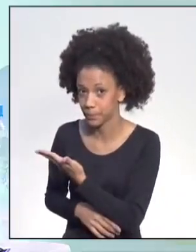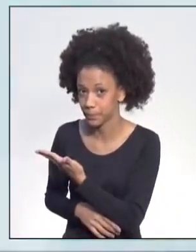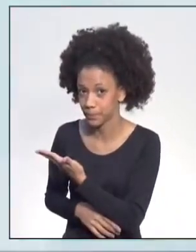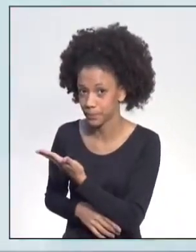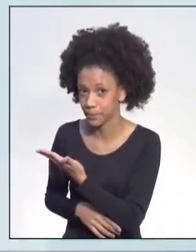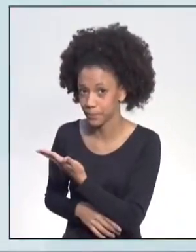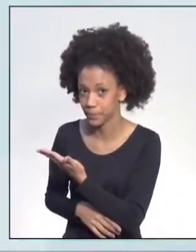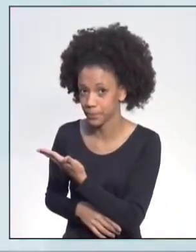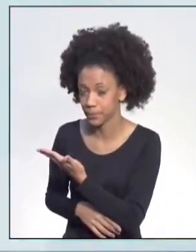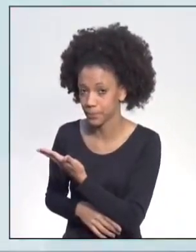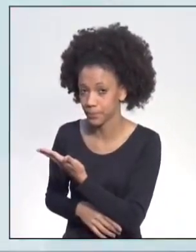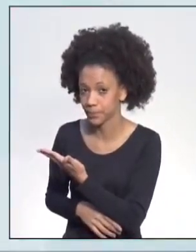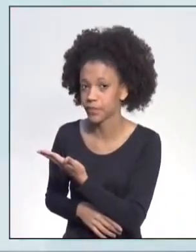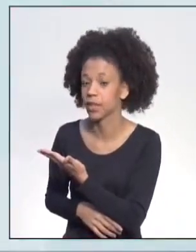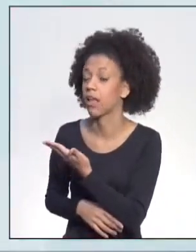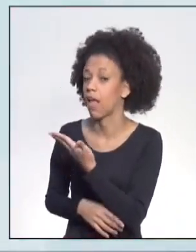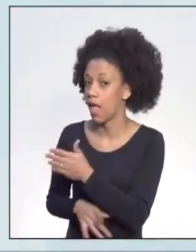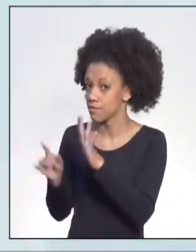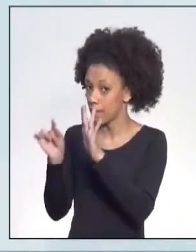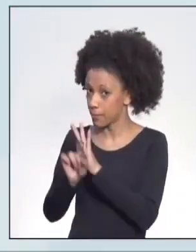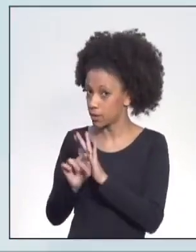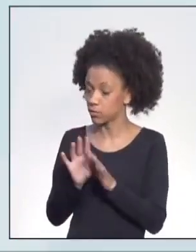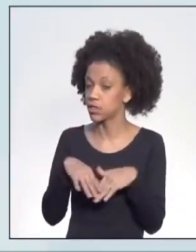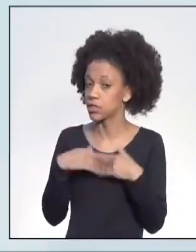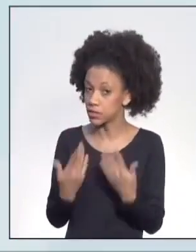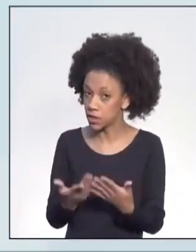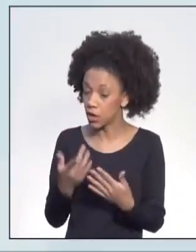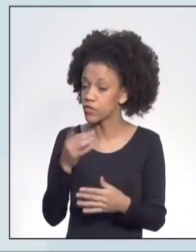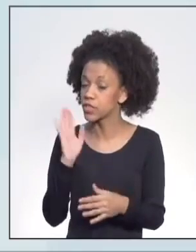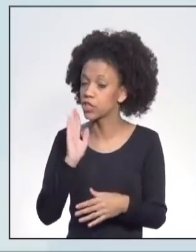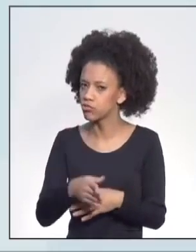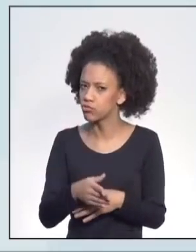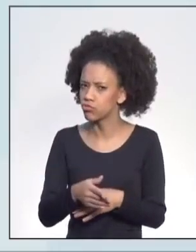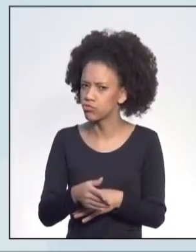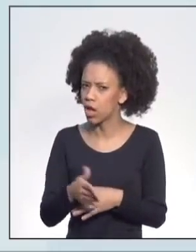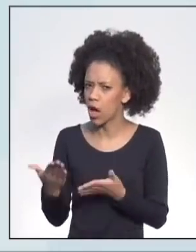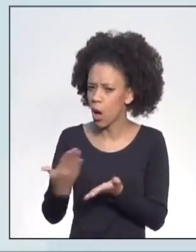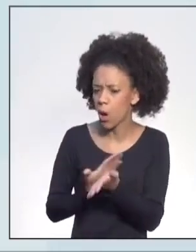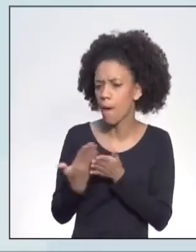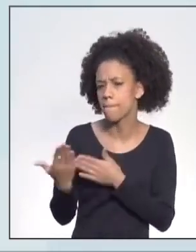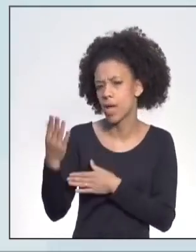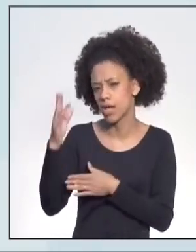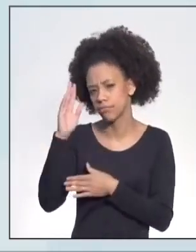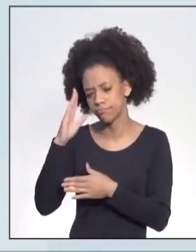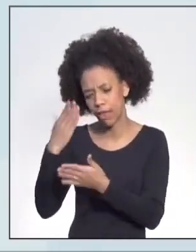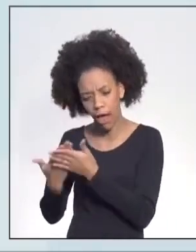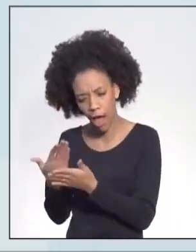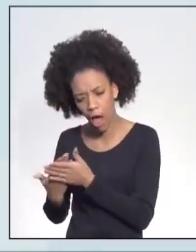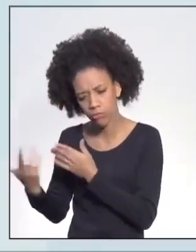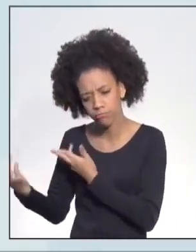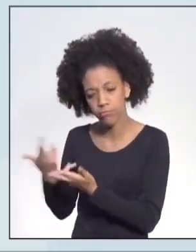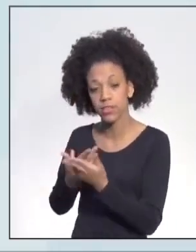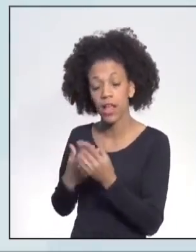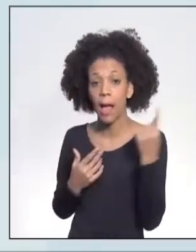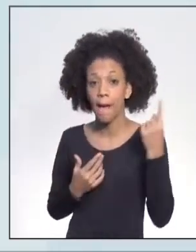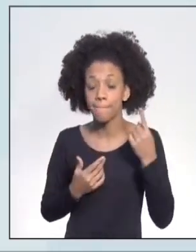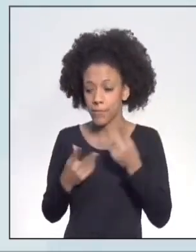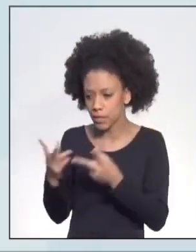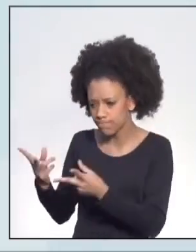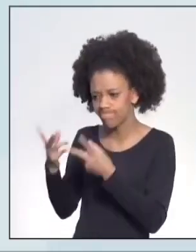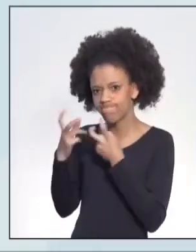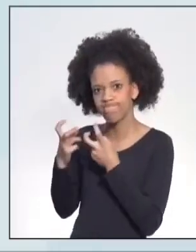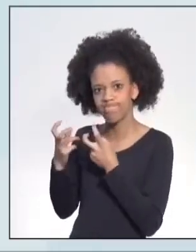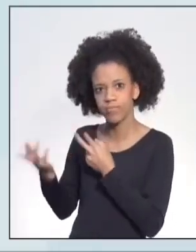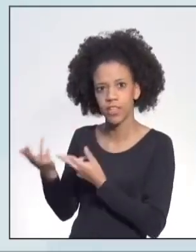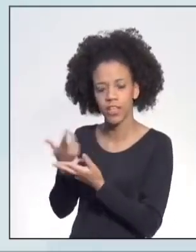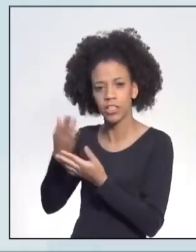para vocês. Essa pergunta. Então, vocês já começam a aula respondendo essa pergunta. A primeira pessoa que a gente conseguir identificar lá